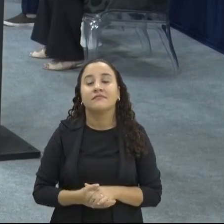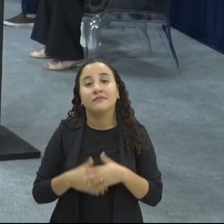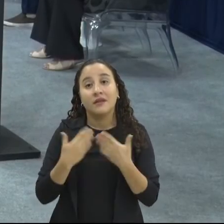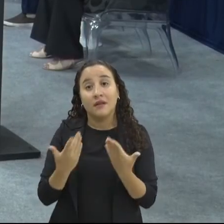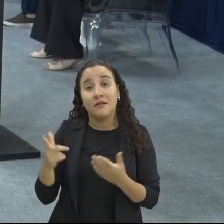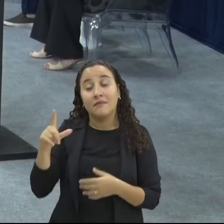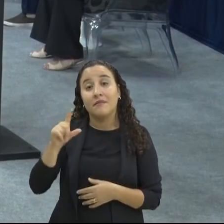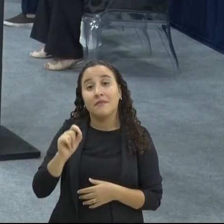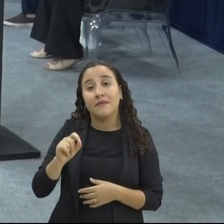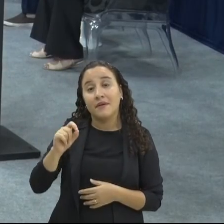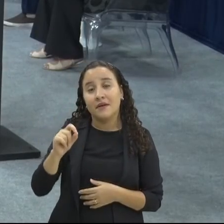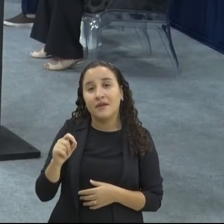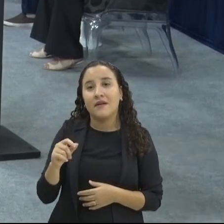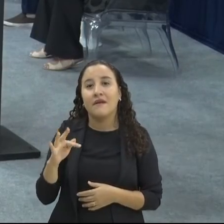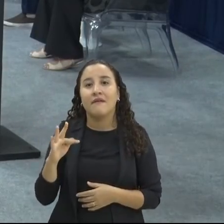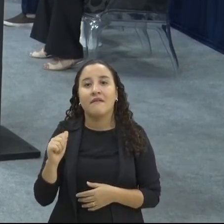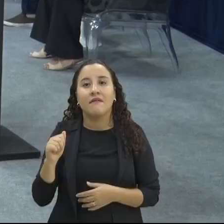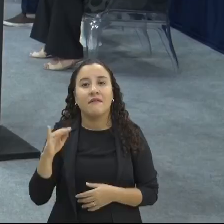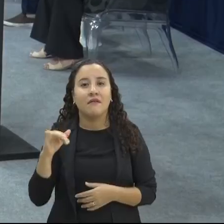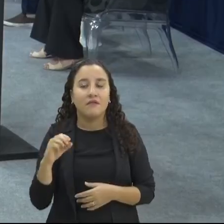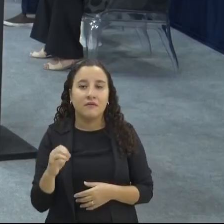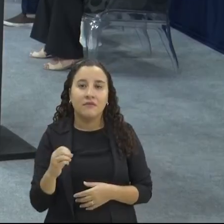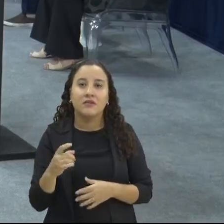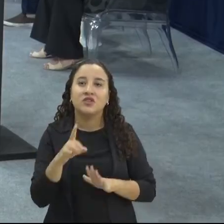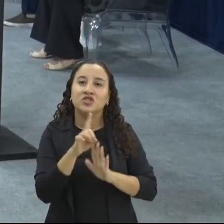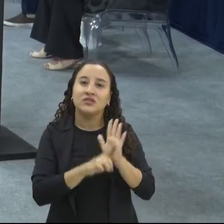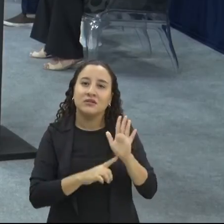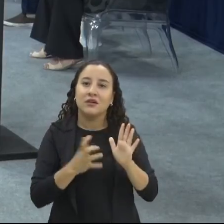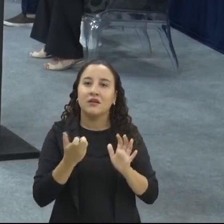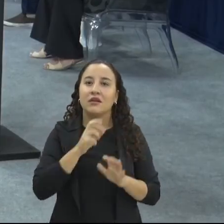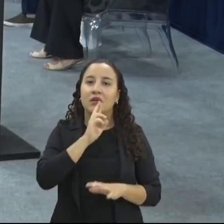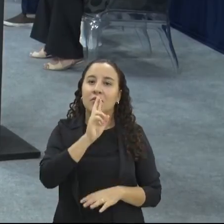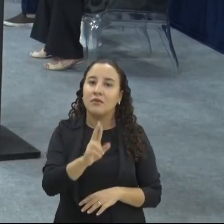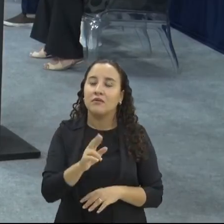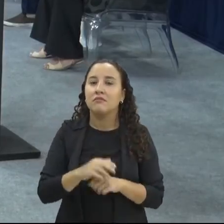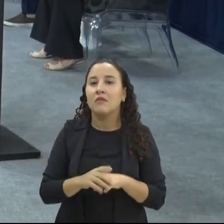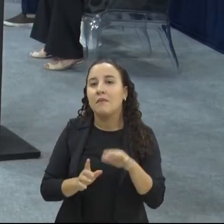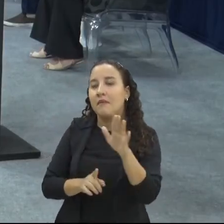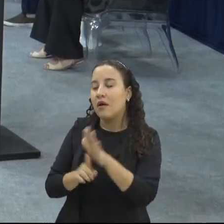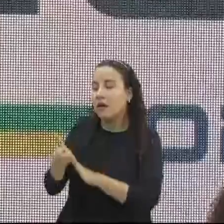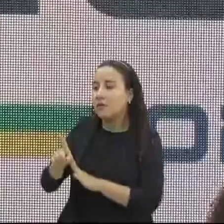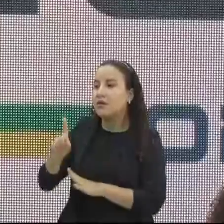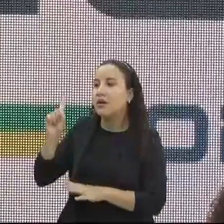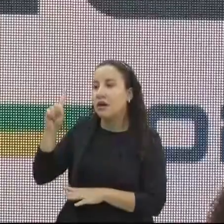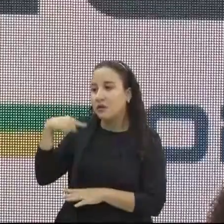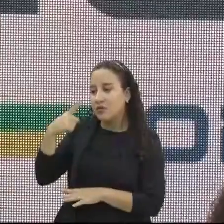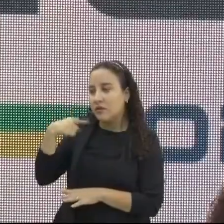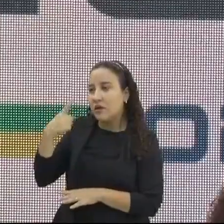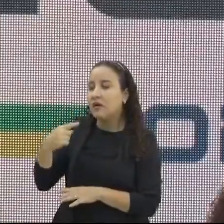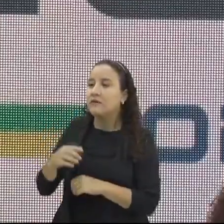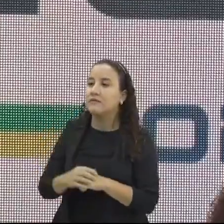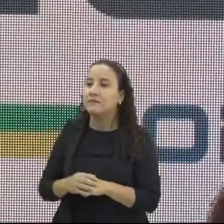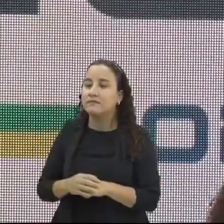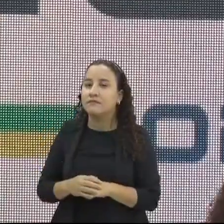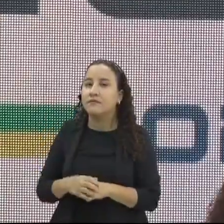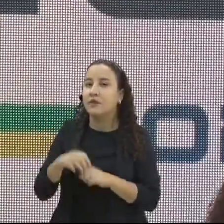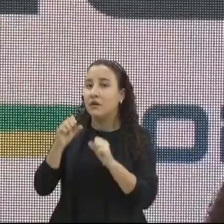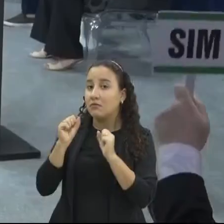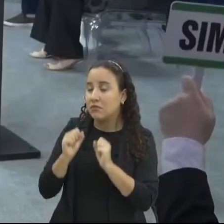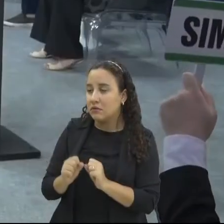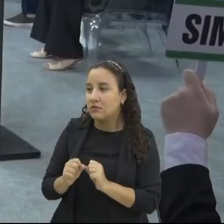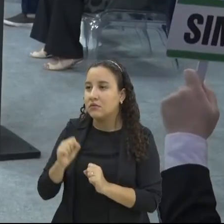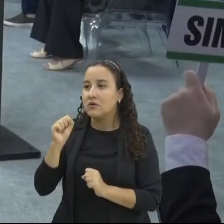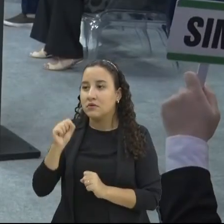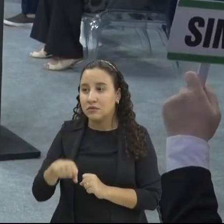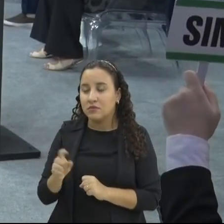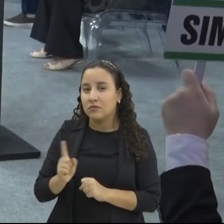candidato à Prefeitura, Fábio Novo, solicitou um direito de resposta e eu quero consultar aos advogados da OAB. Daremos ou não esse direito de